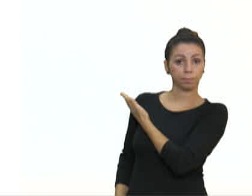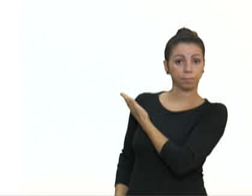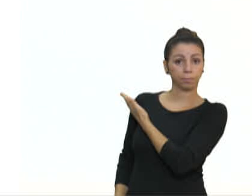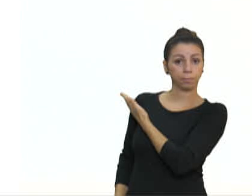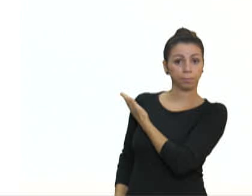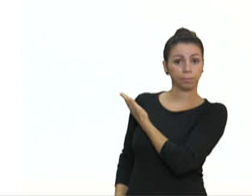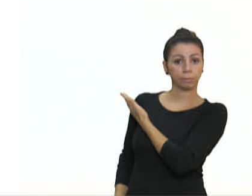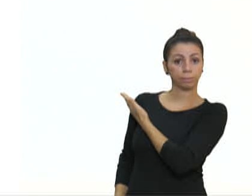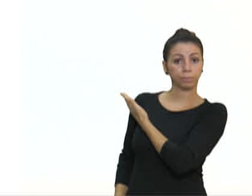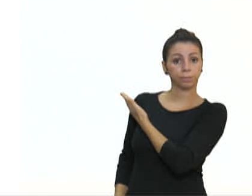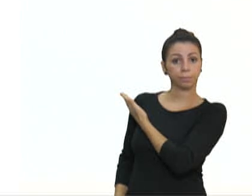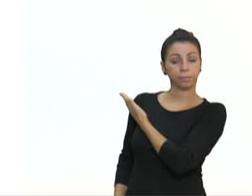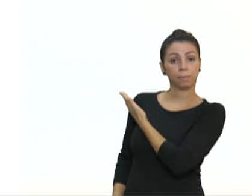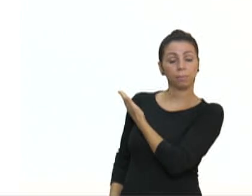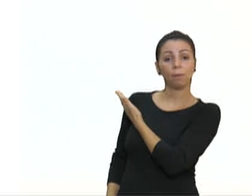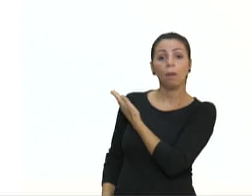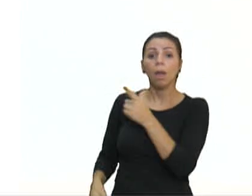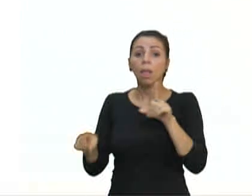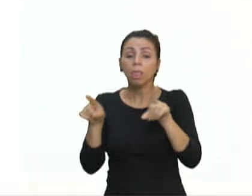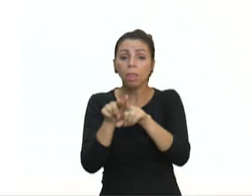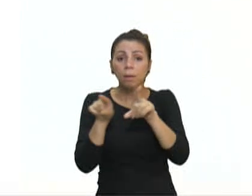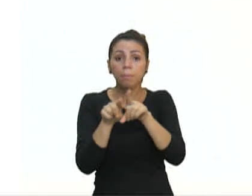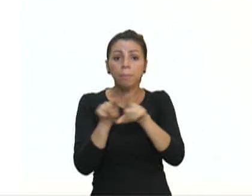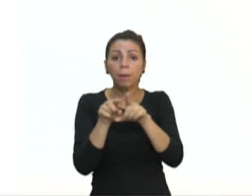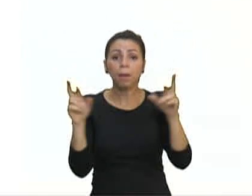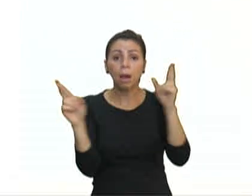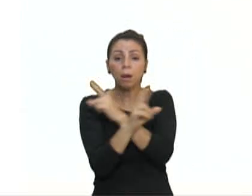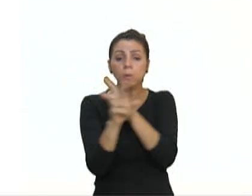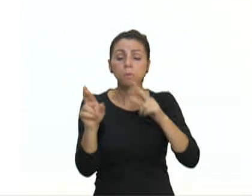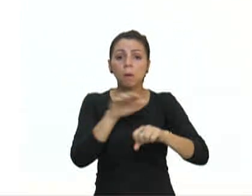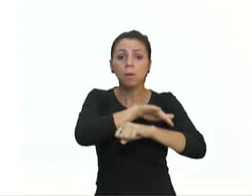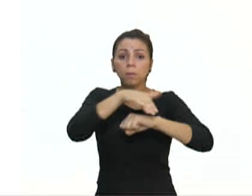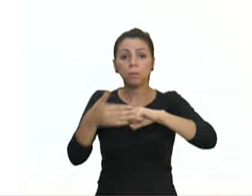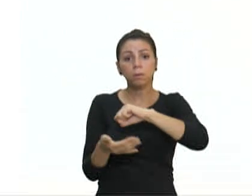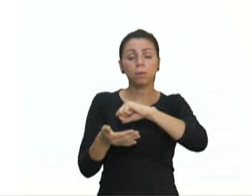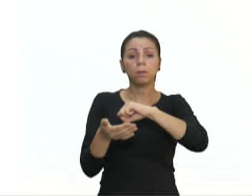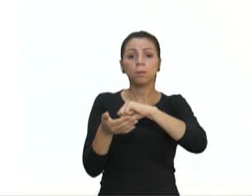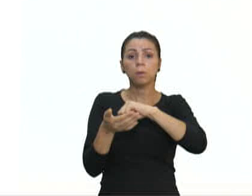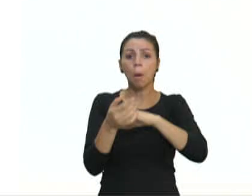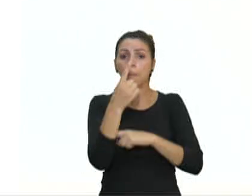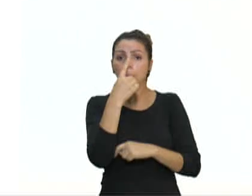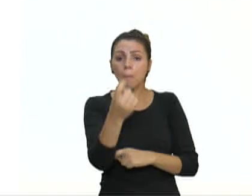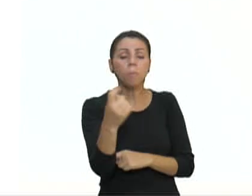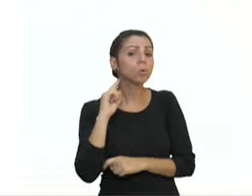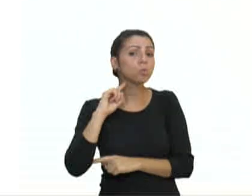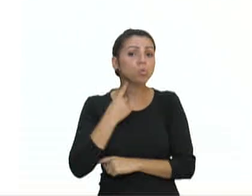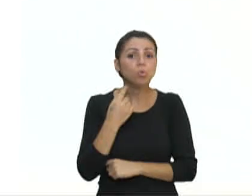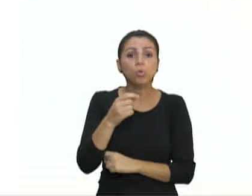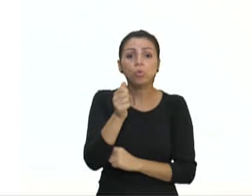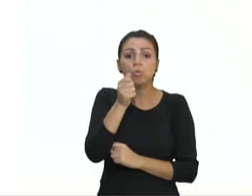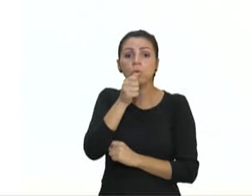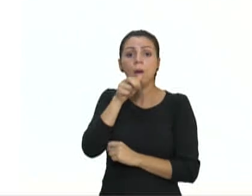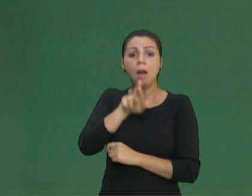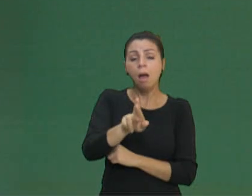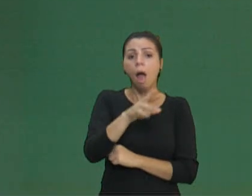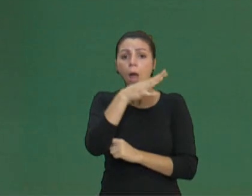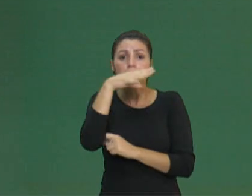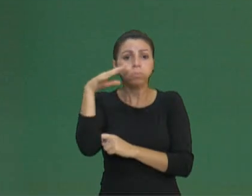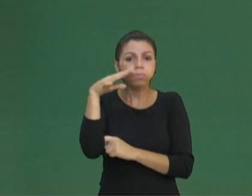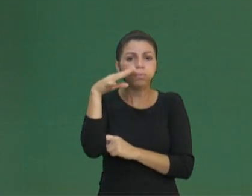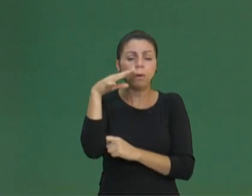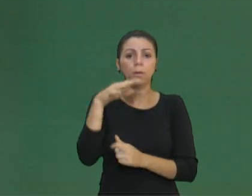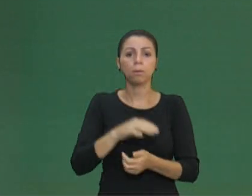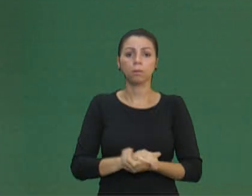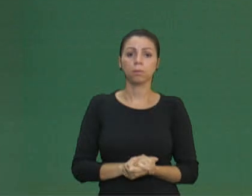à poluição atmosférica. Por isso que este fenômeno que eu estou falando, a inversão térmica,